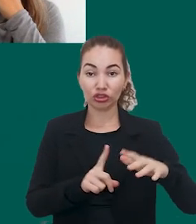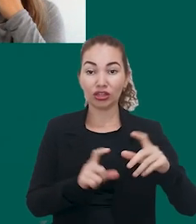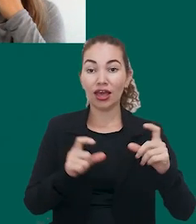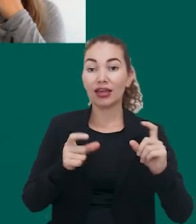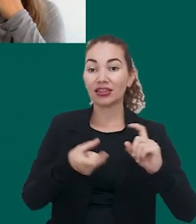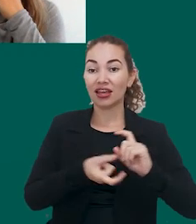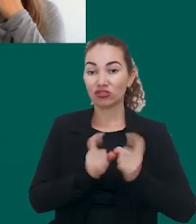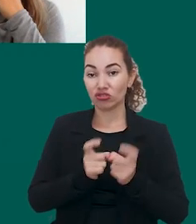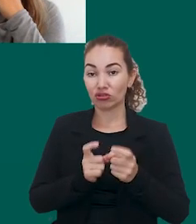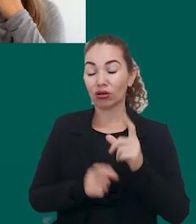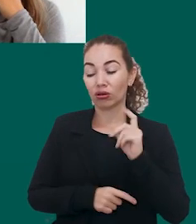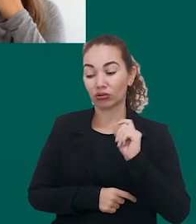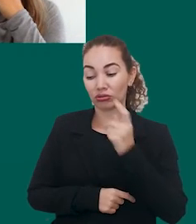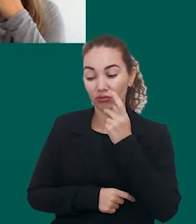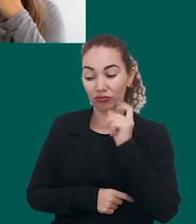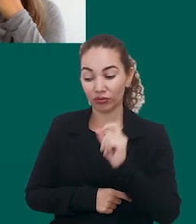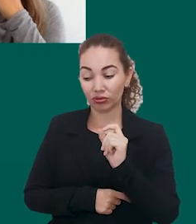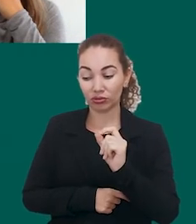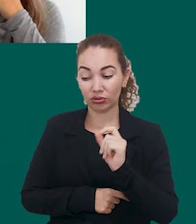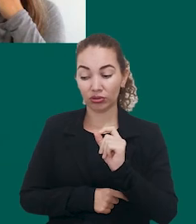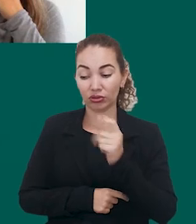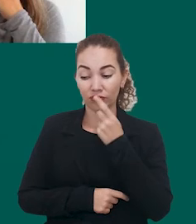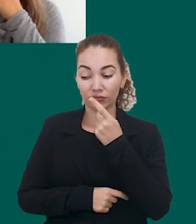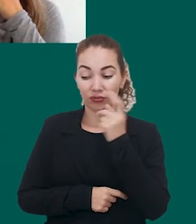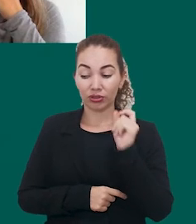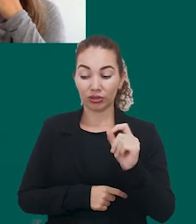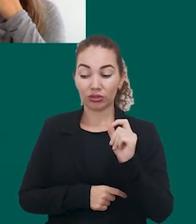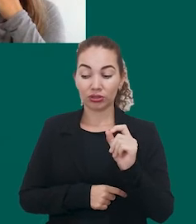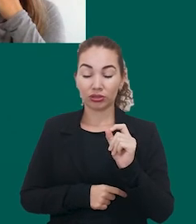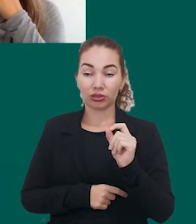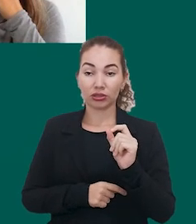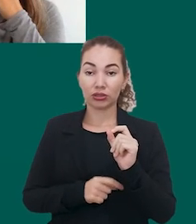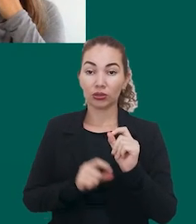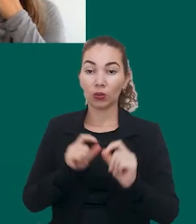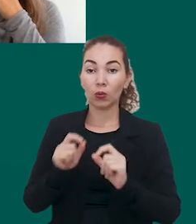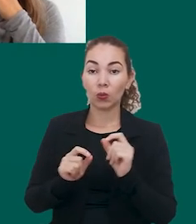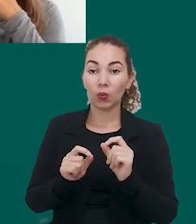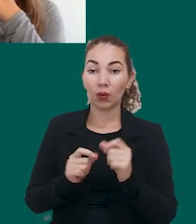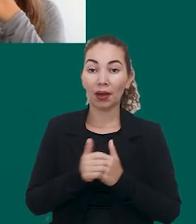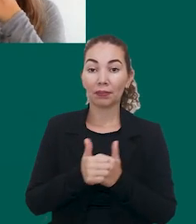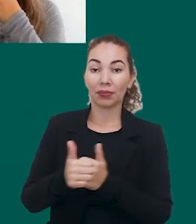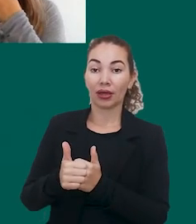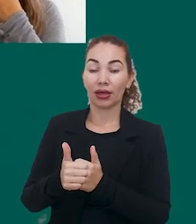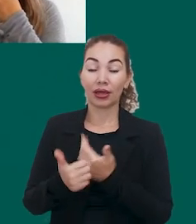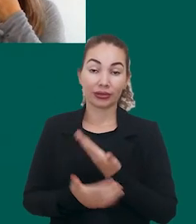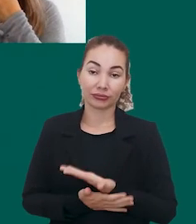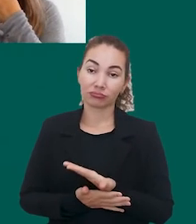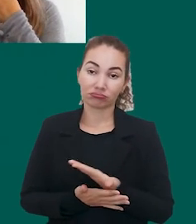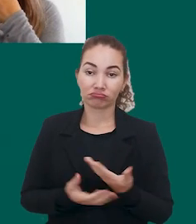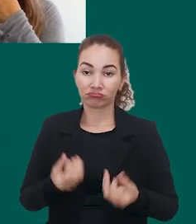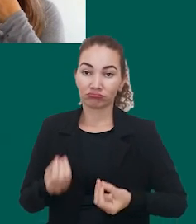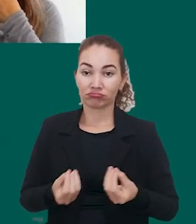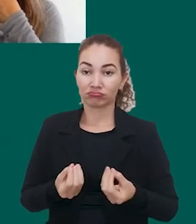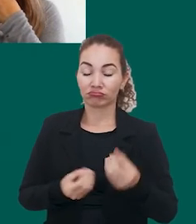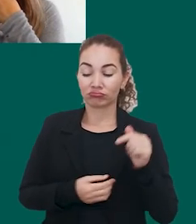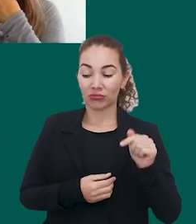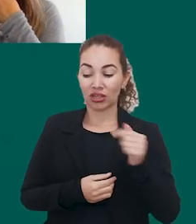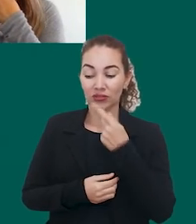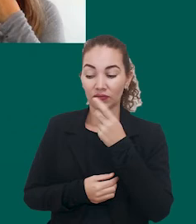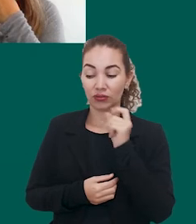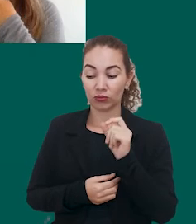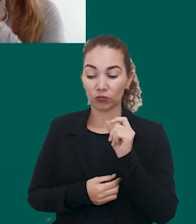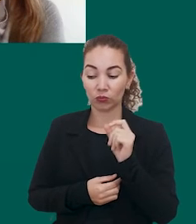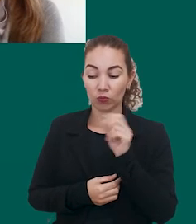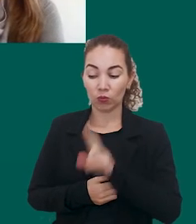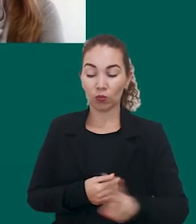Brasileira de Imunizações e de Infectologia mencionam, eu tento sempre me guiar por aí, né? Eles referem que